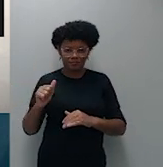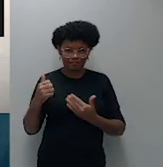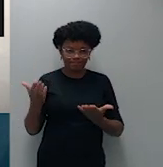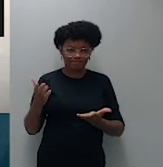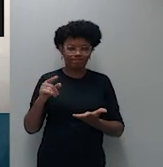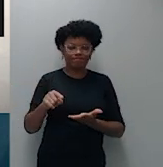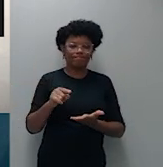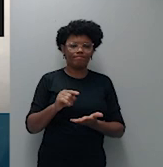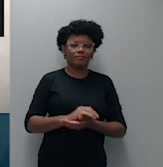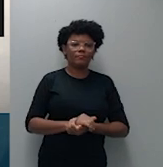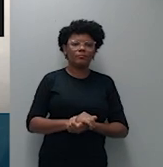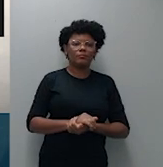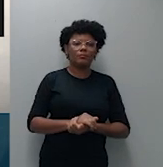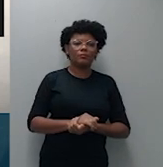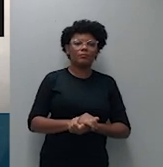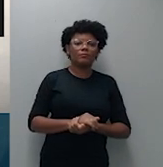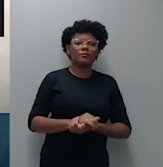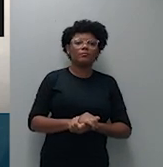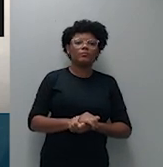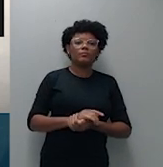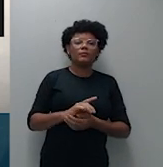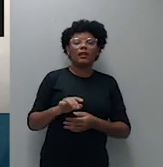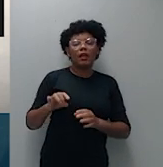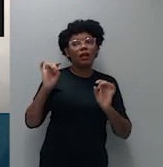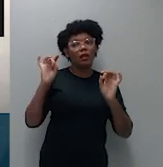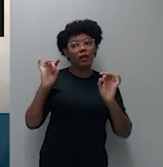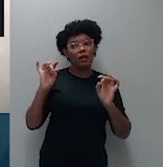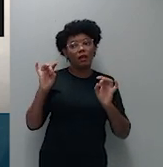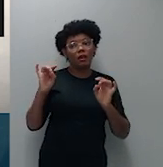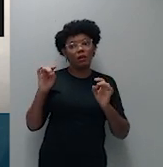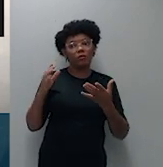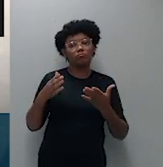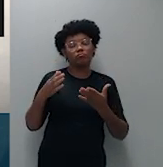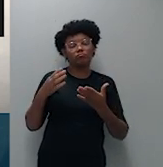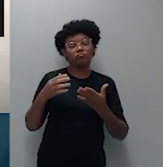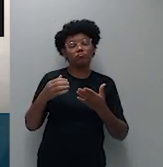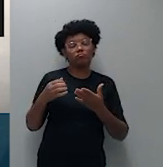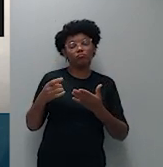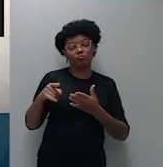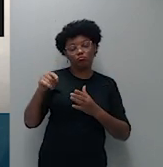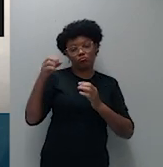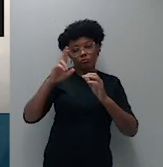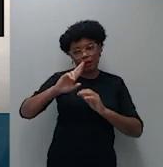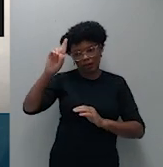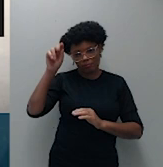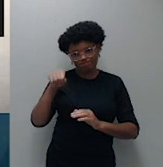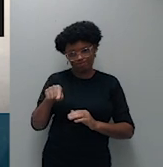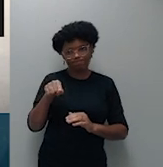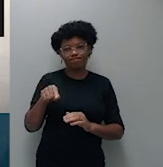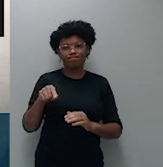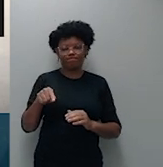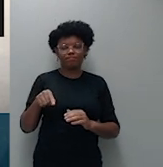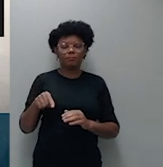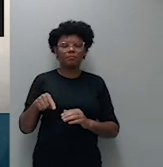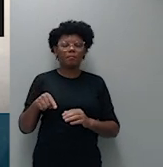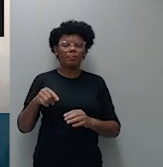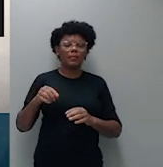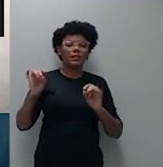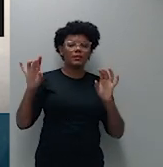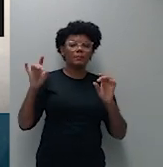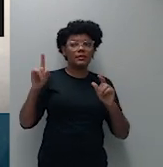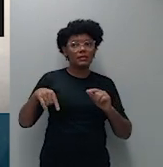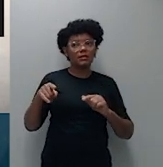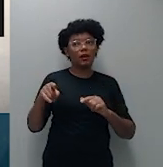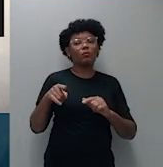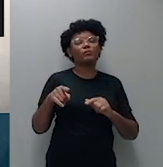traduz em disciplina especial por decorrência do sujeito do telar o Marco civil da internet reserva-se